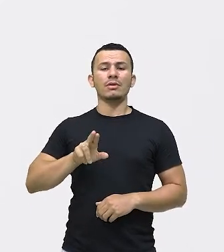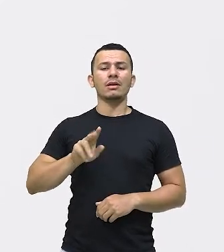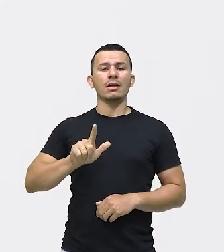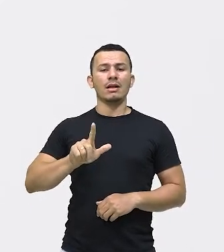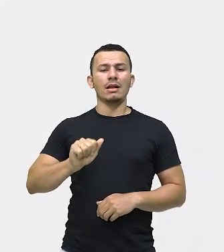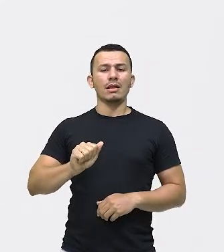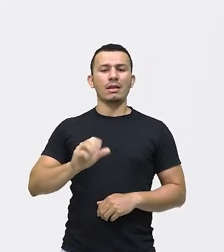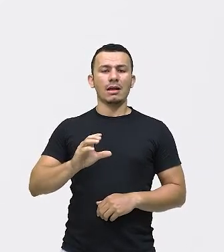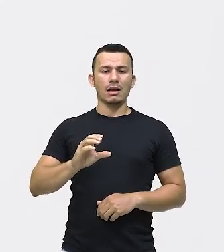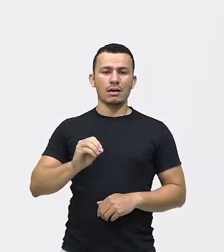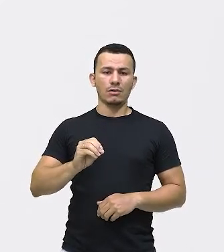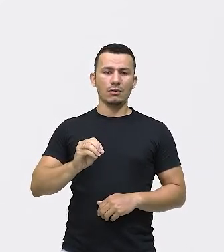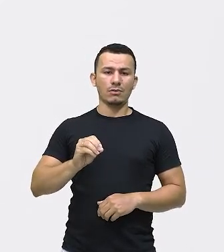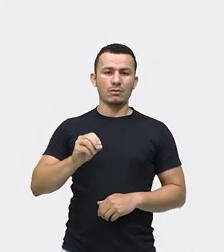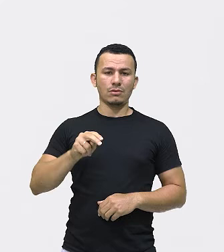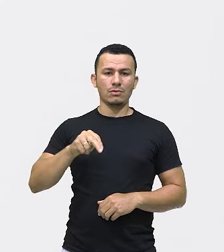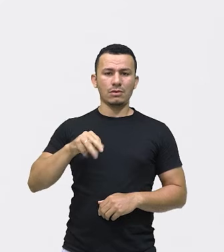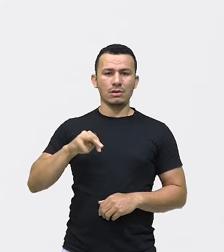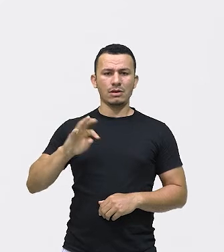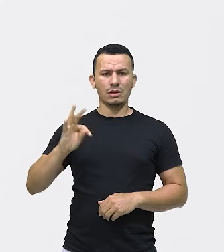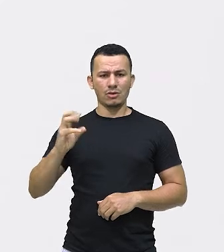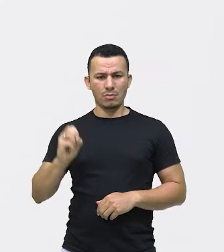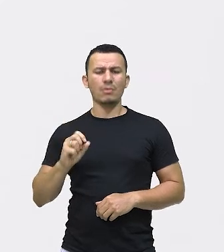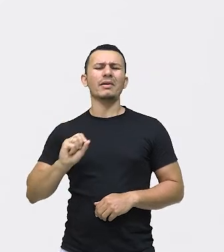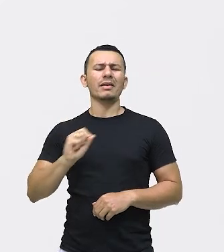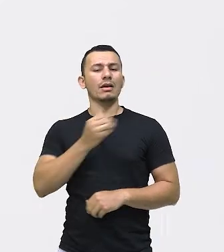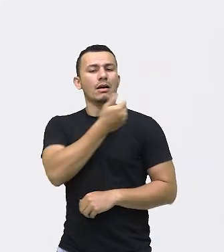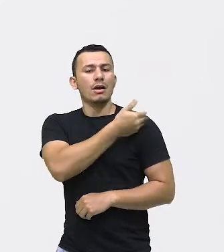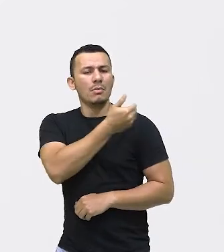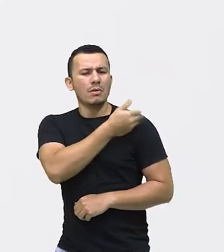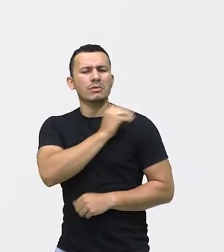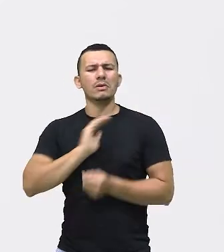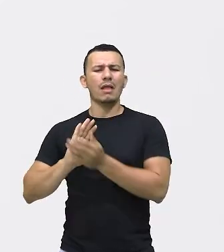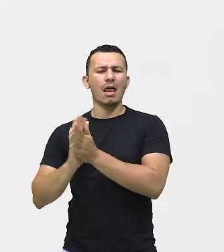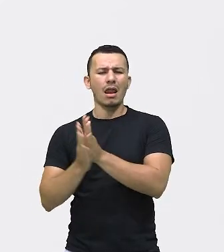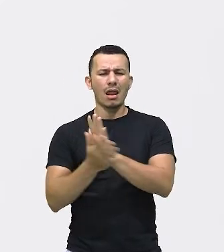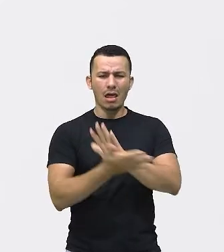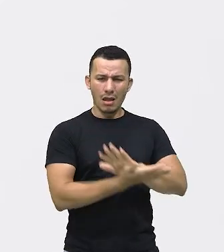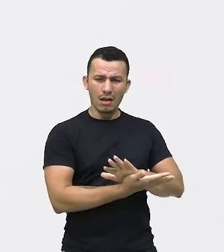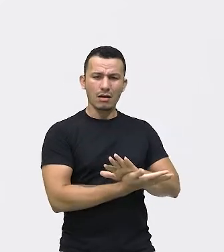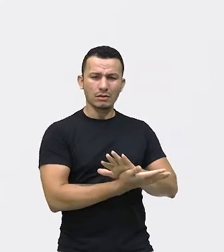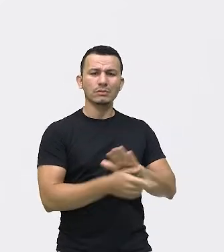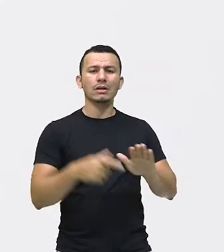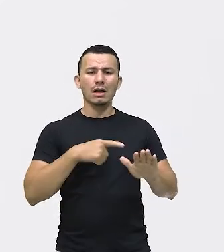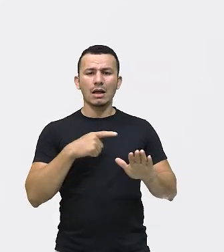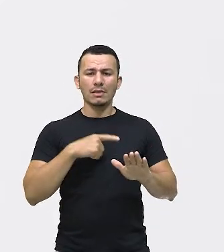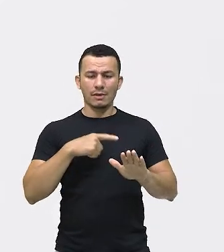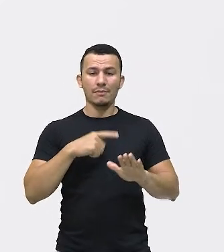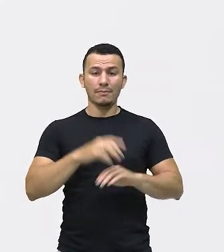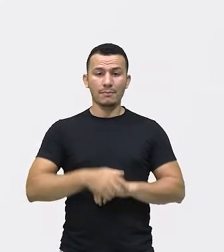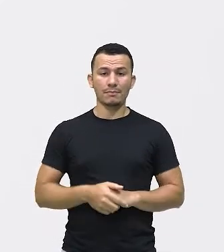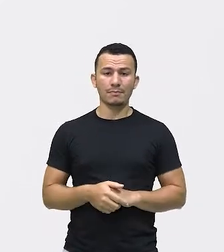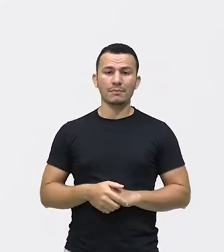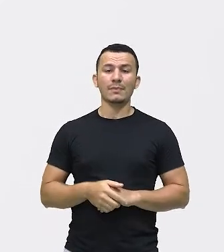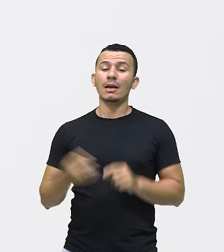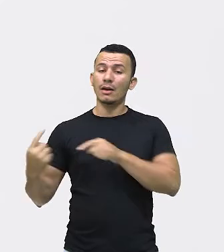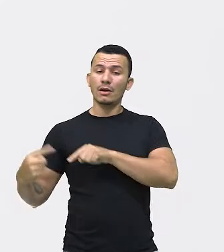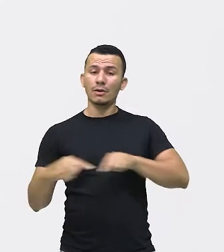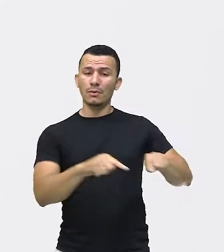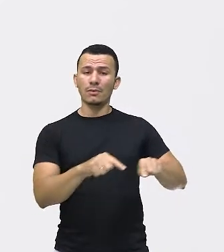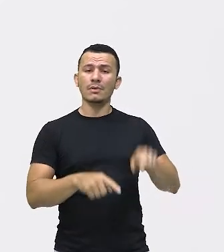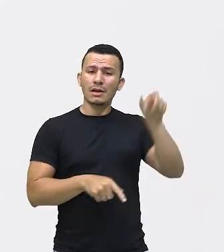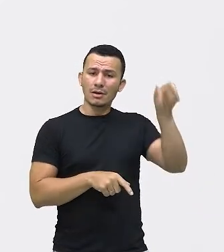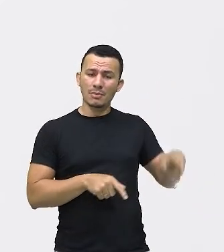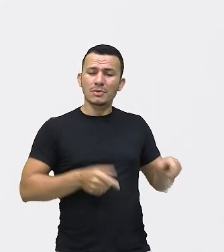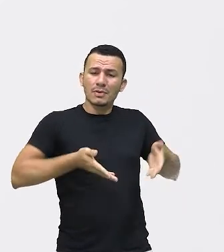xenofobia e a chinelase. O que são isso, professora? E tudo isso está envolvido ali com a aversão ao estrangeiro, tá